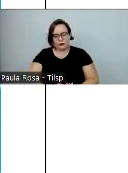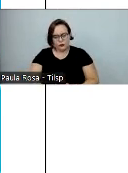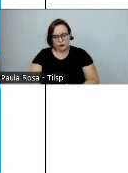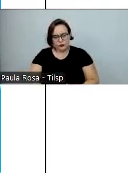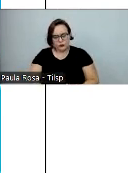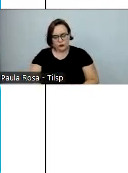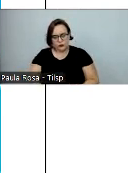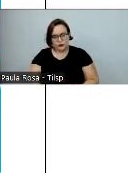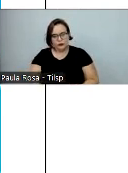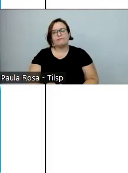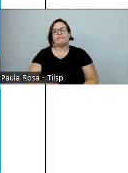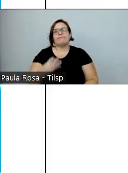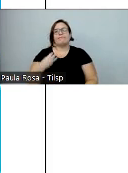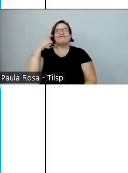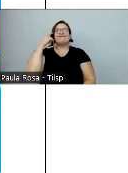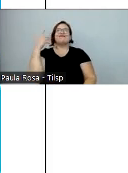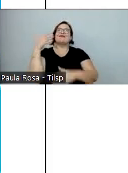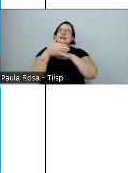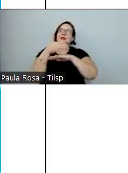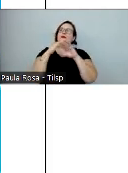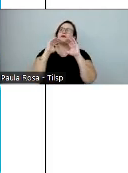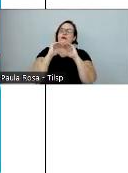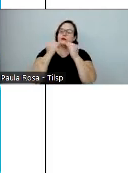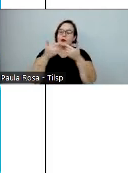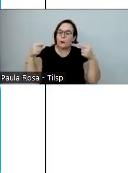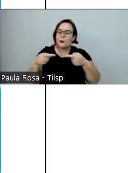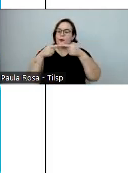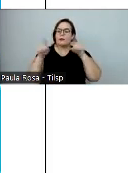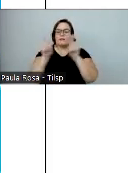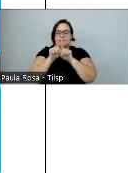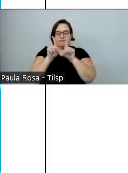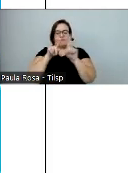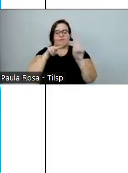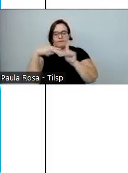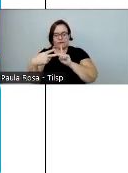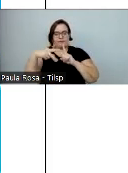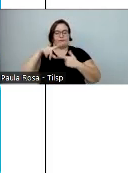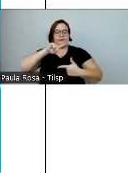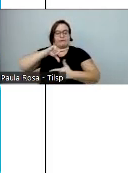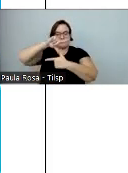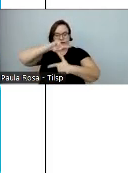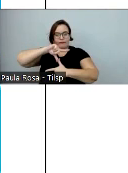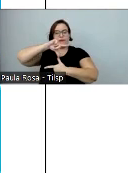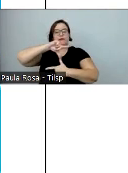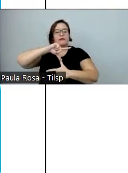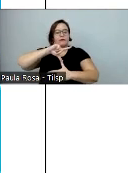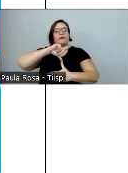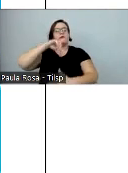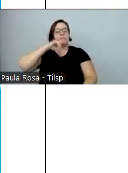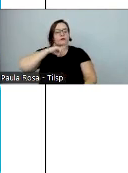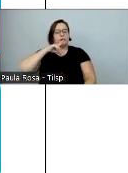aí da participação das comunidades que tem muito a ver com as perspectivas latino-americanas né teve grande índice de